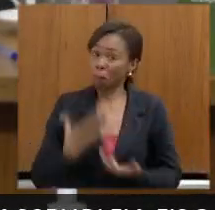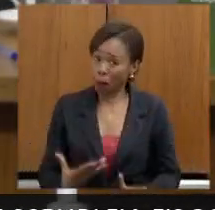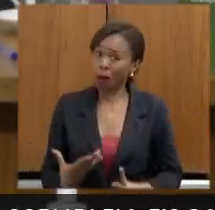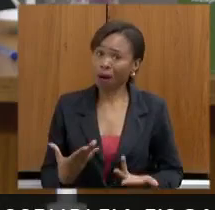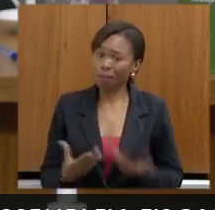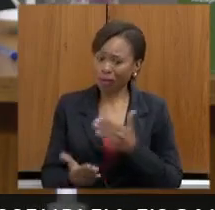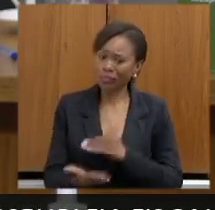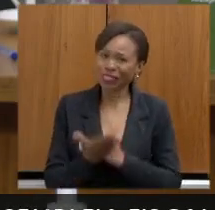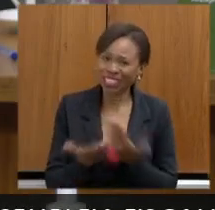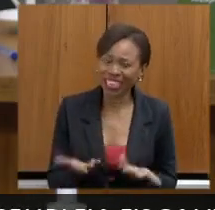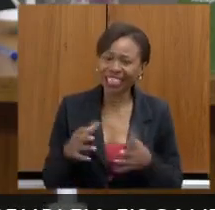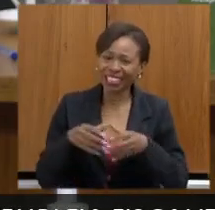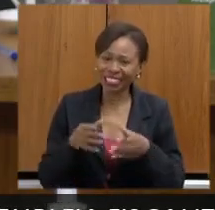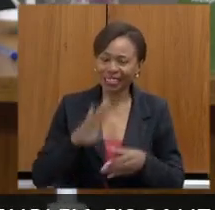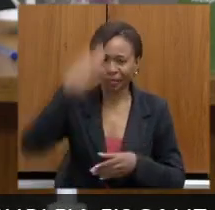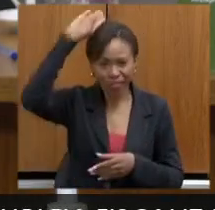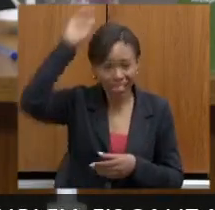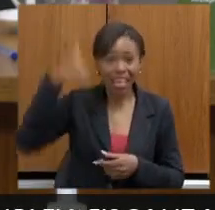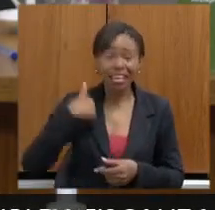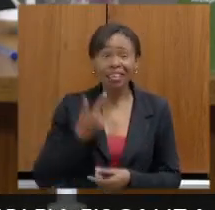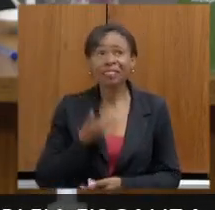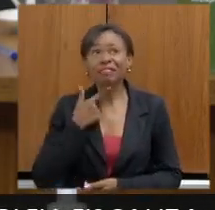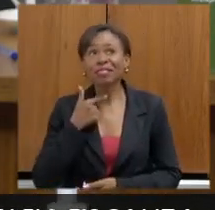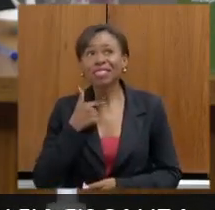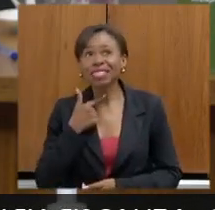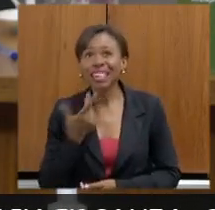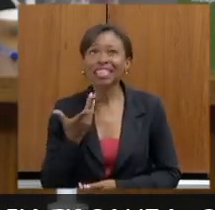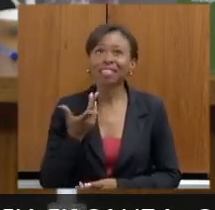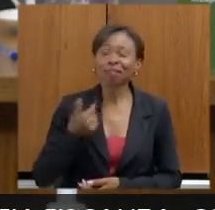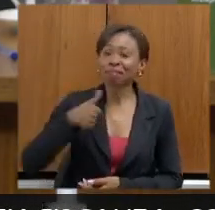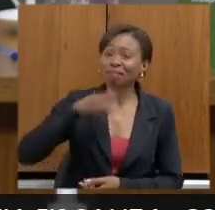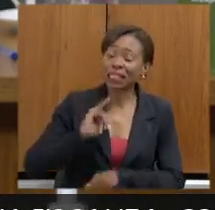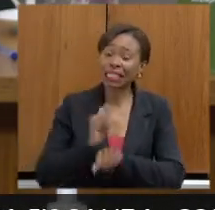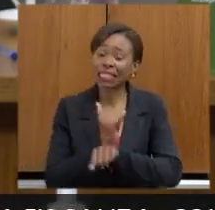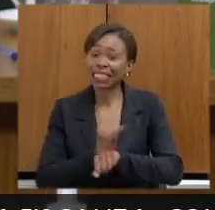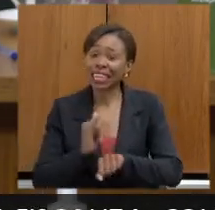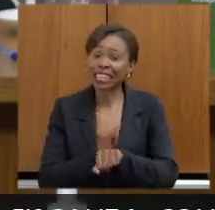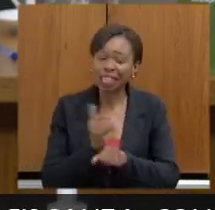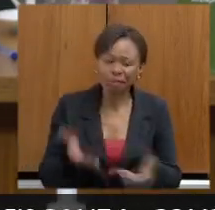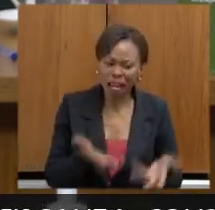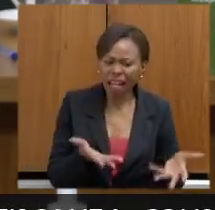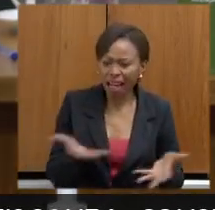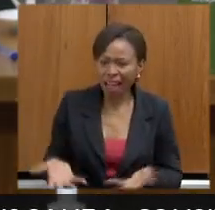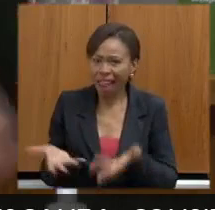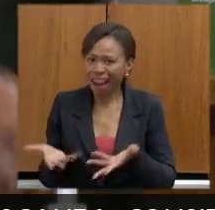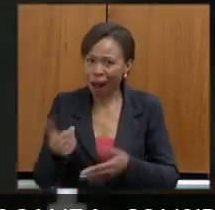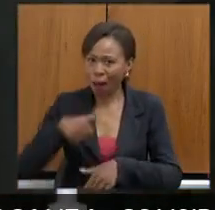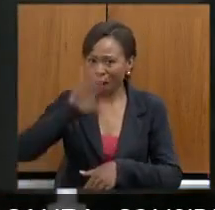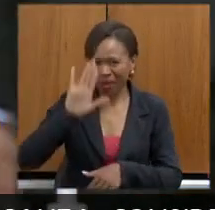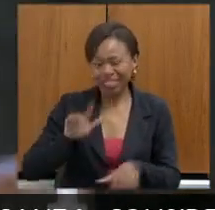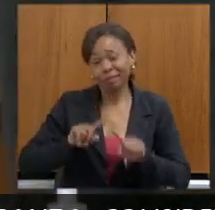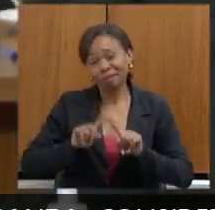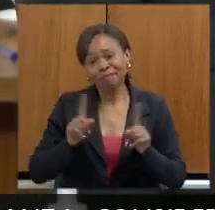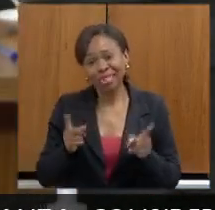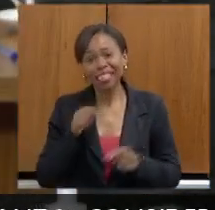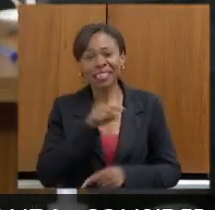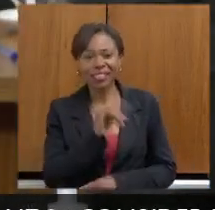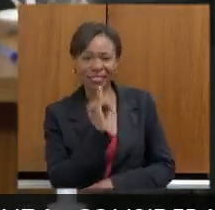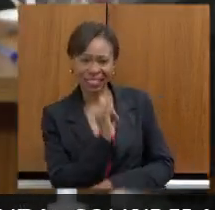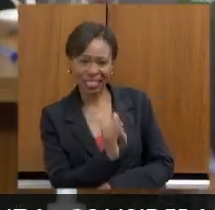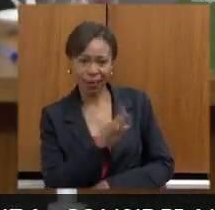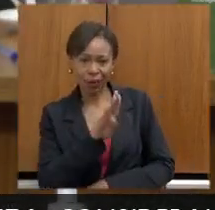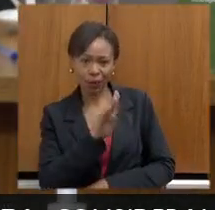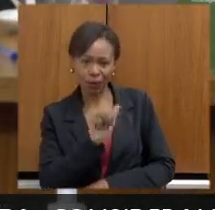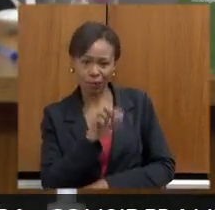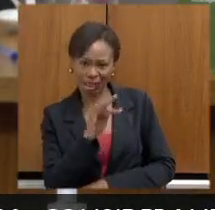de encontrar ferramentas para que eu pudesse eu mais quero dizer a deputado bastante realmente ele